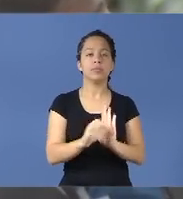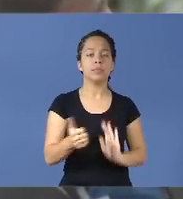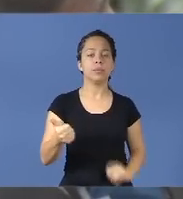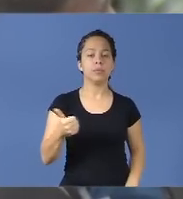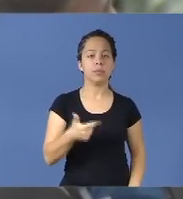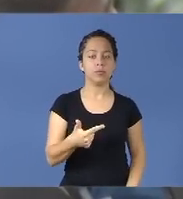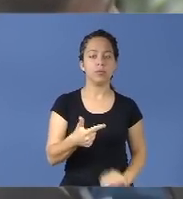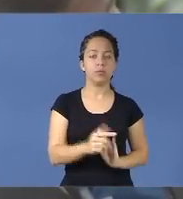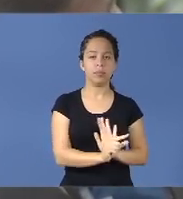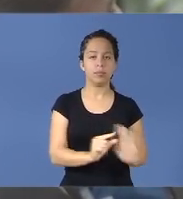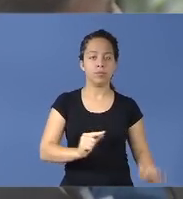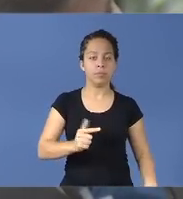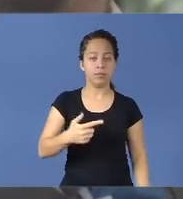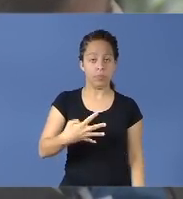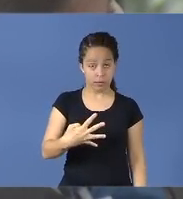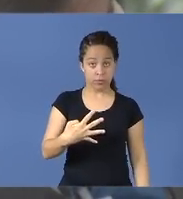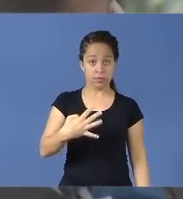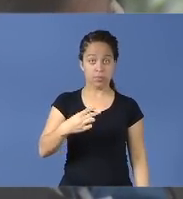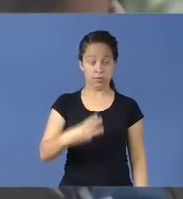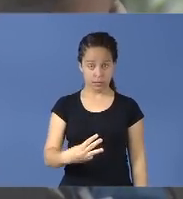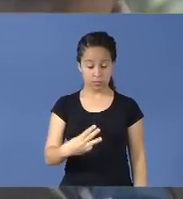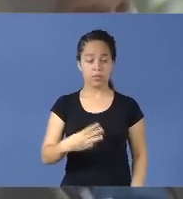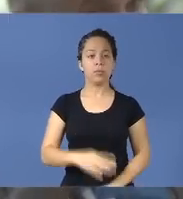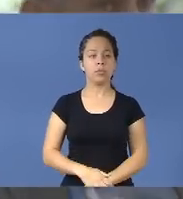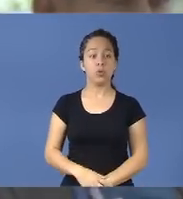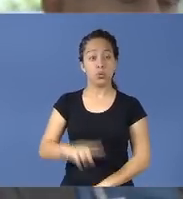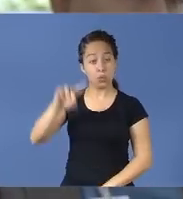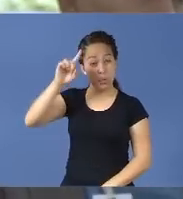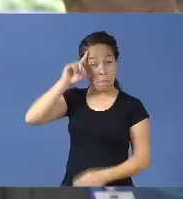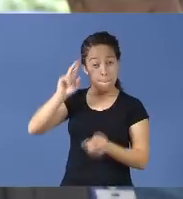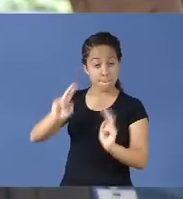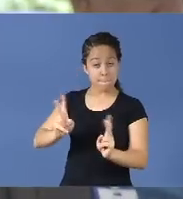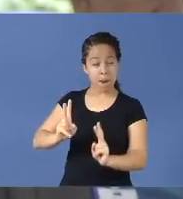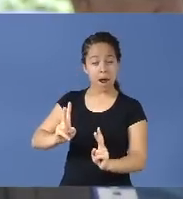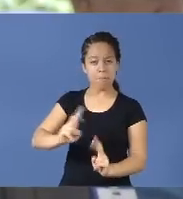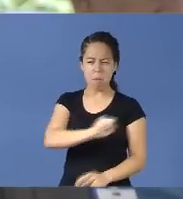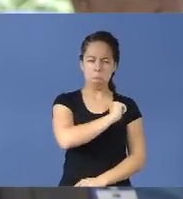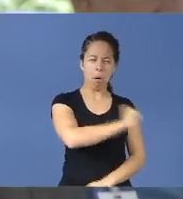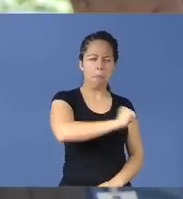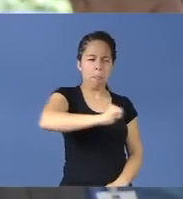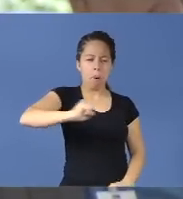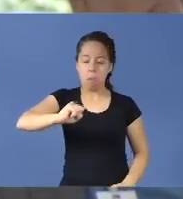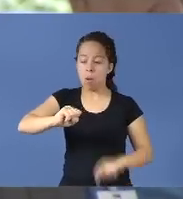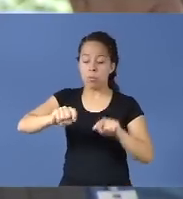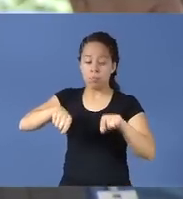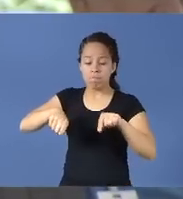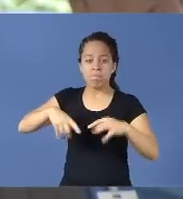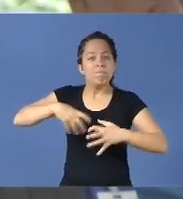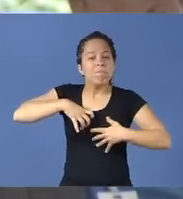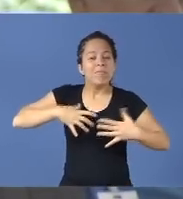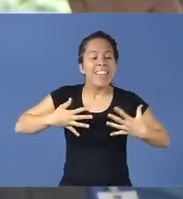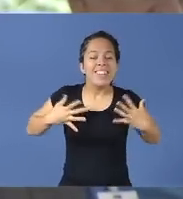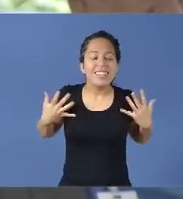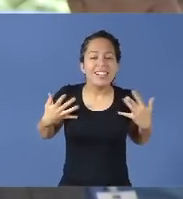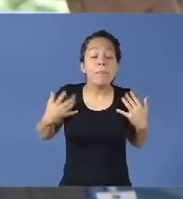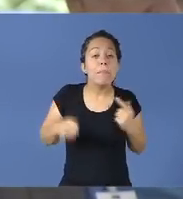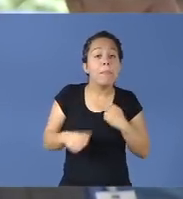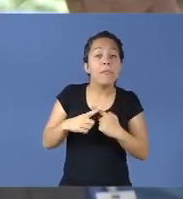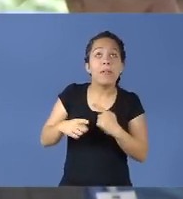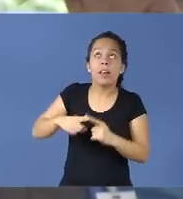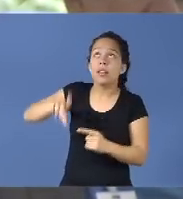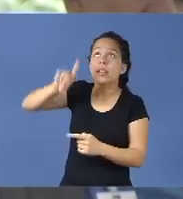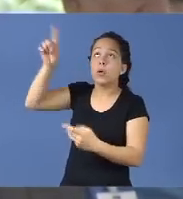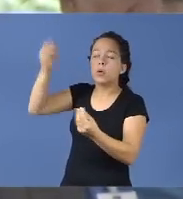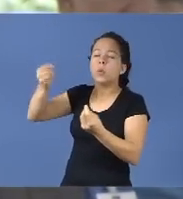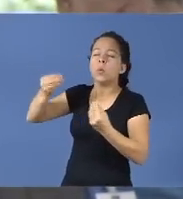Neemias 12:43. Sacrificaram no mesmo dia grandes sacrifícios e se alegraram, porque Deus os alegrara com grande alegria,